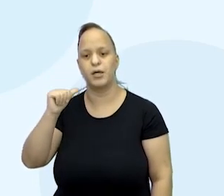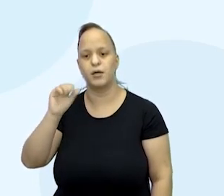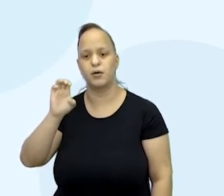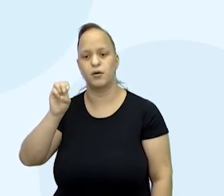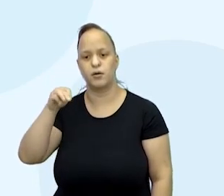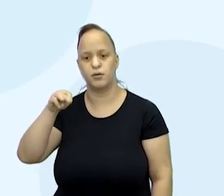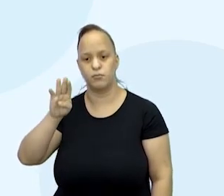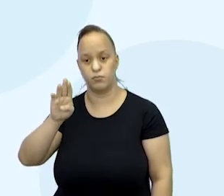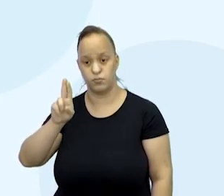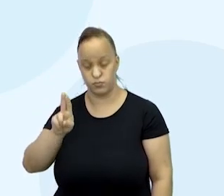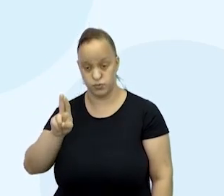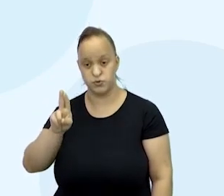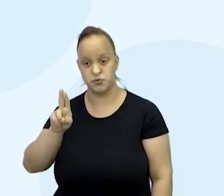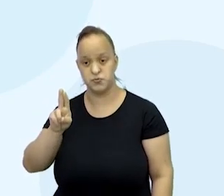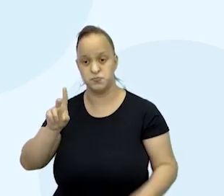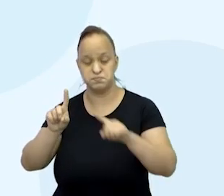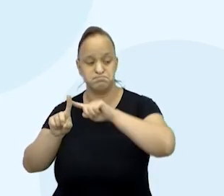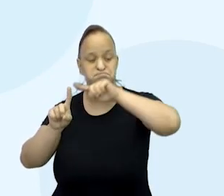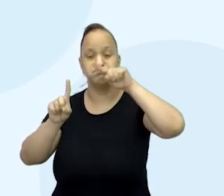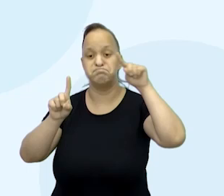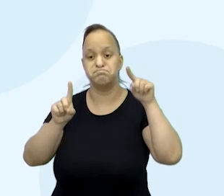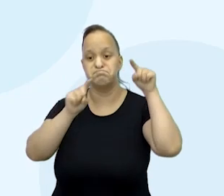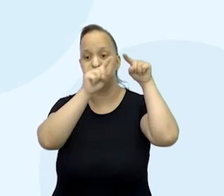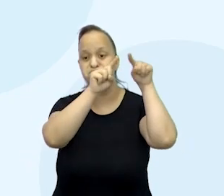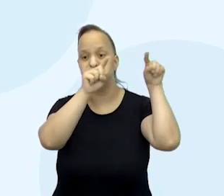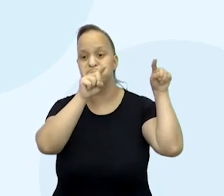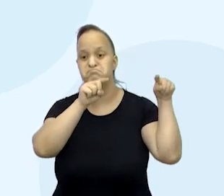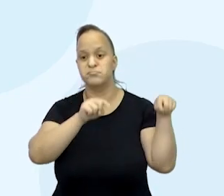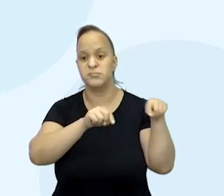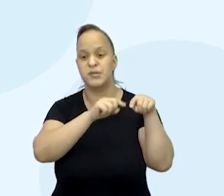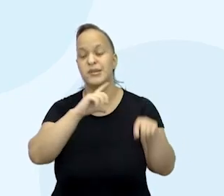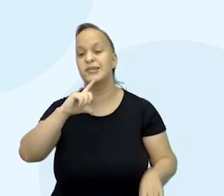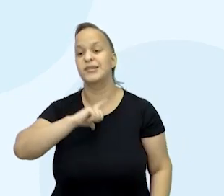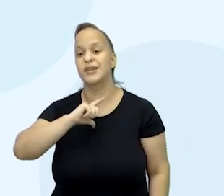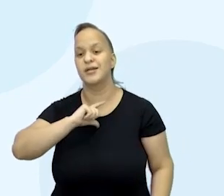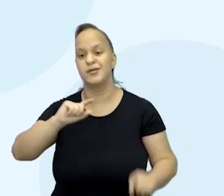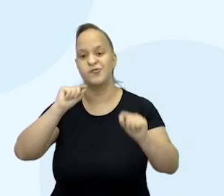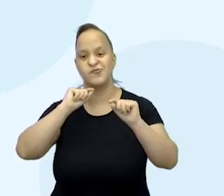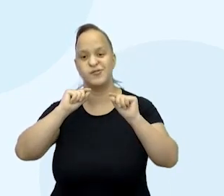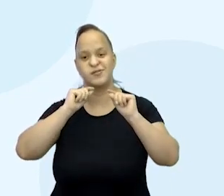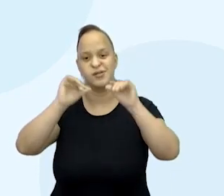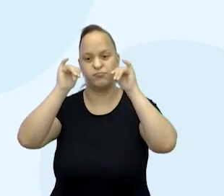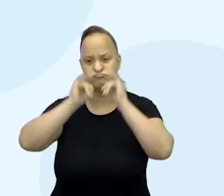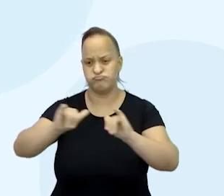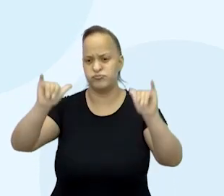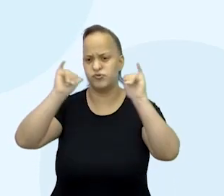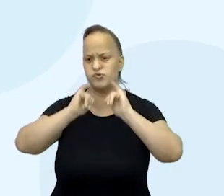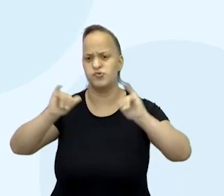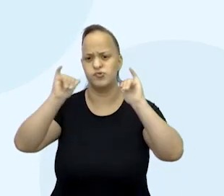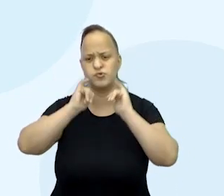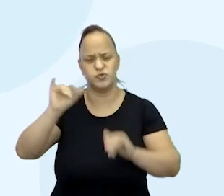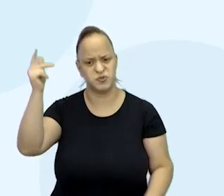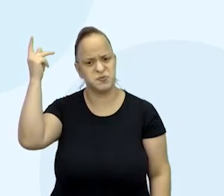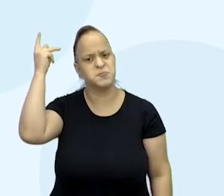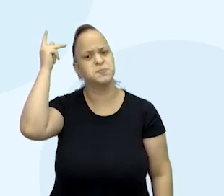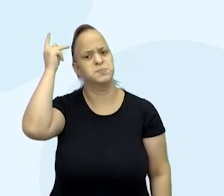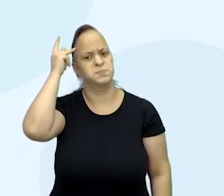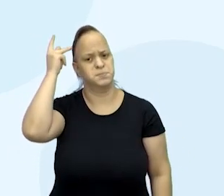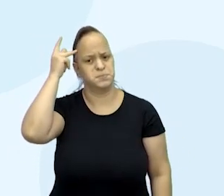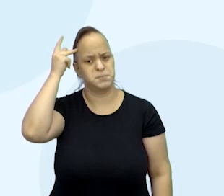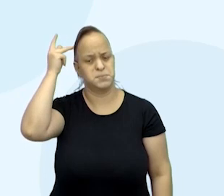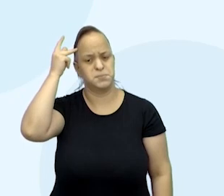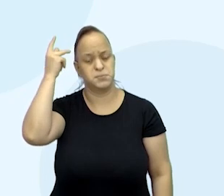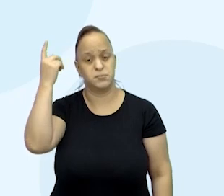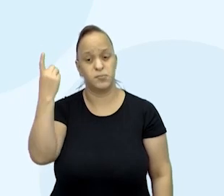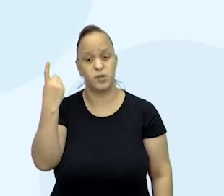segunda imagem, nós temos também uma propaganda do jornal Estado de São Paulo. Ela é de